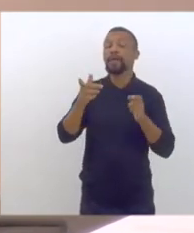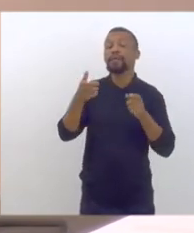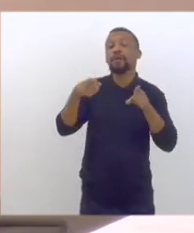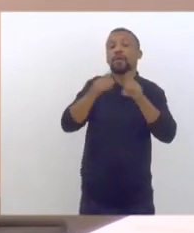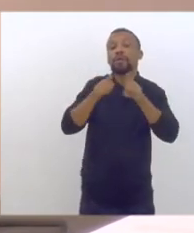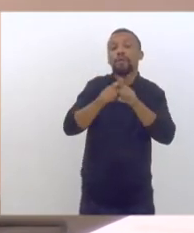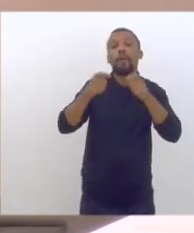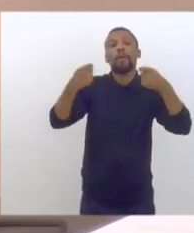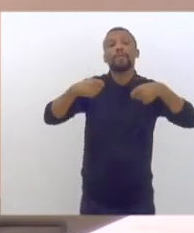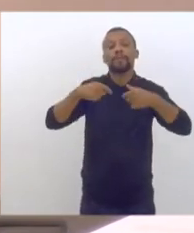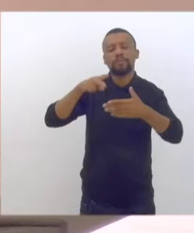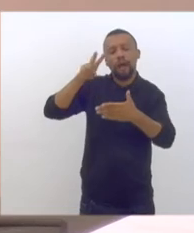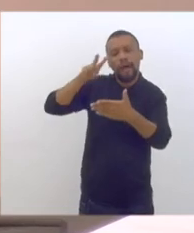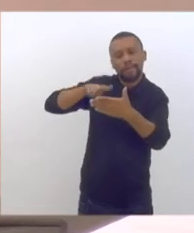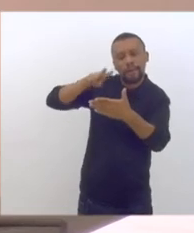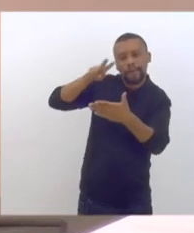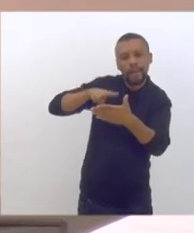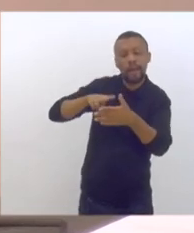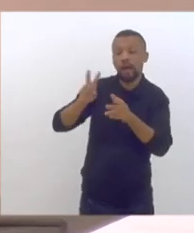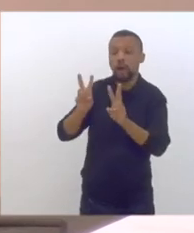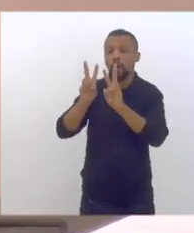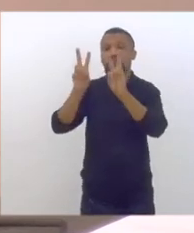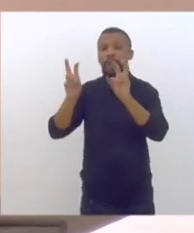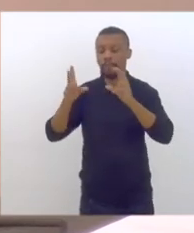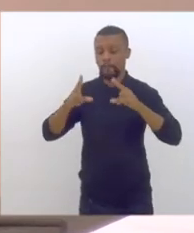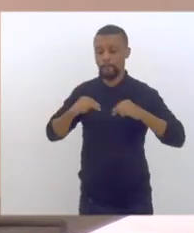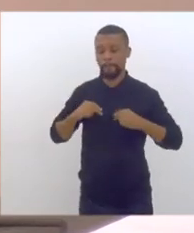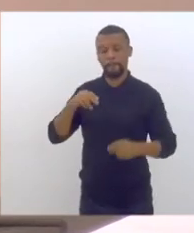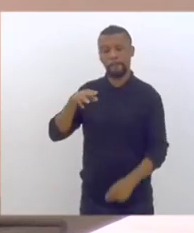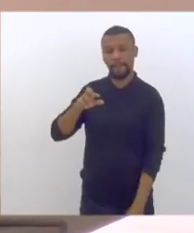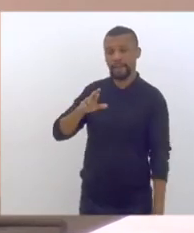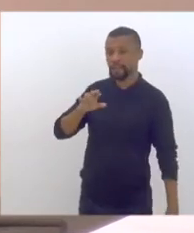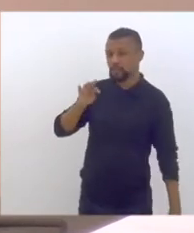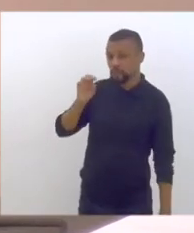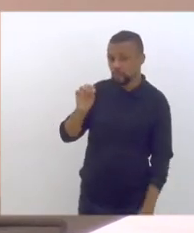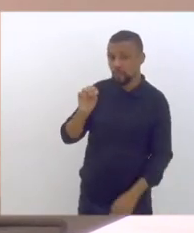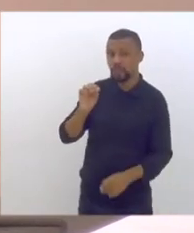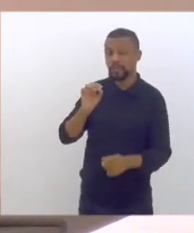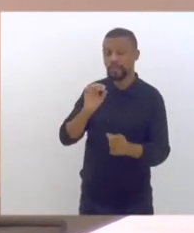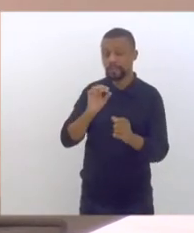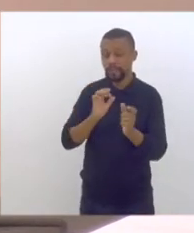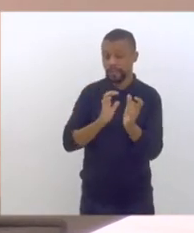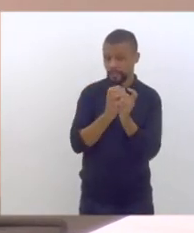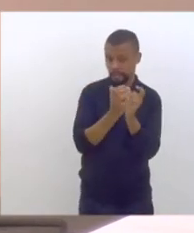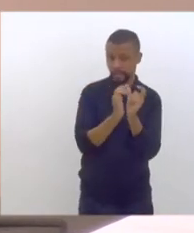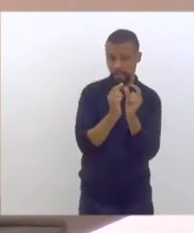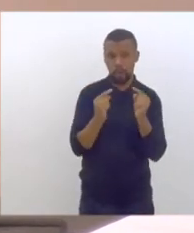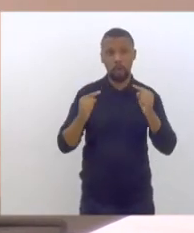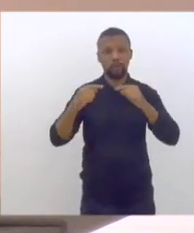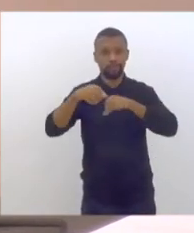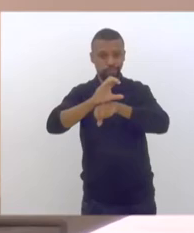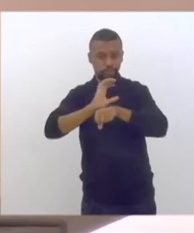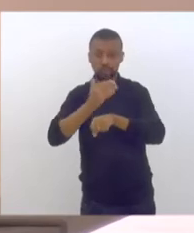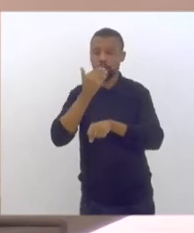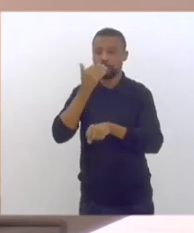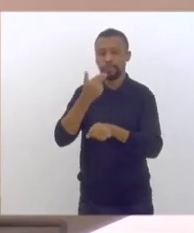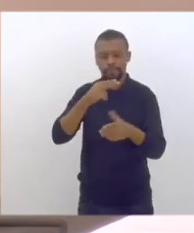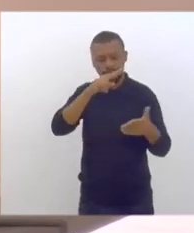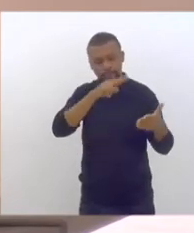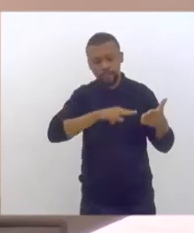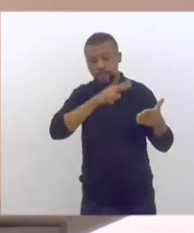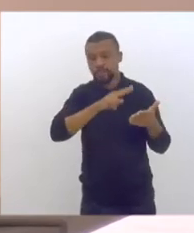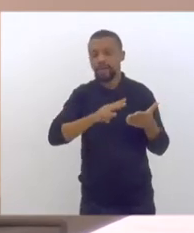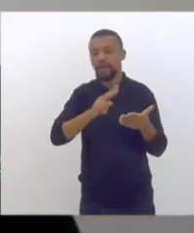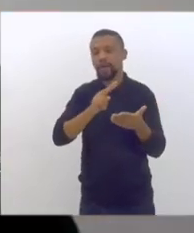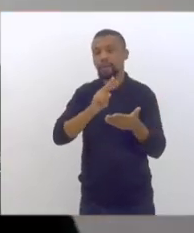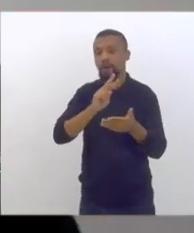examinar o mérito EA condicionalidade desse tema então tô pedindo vista por uma sessão